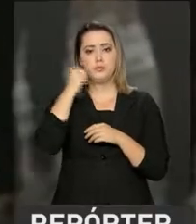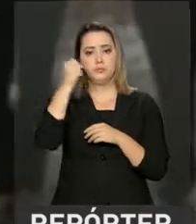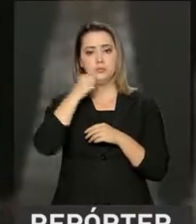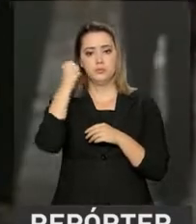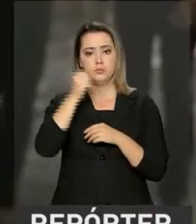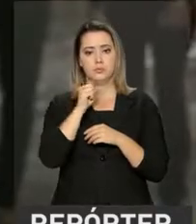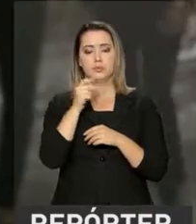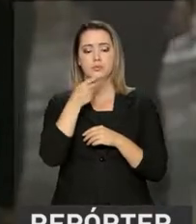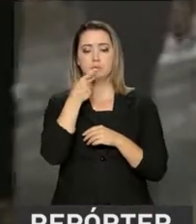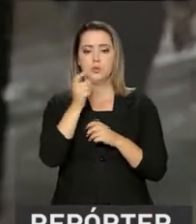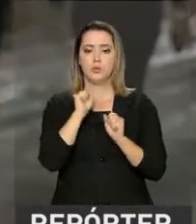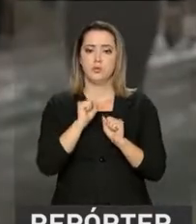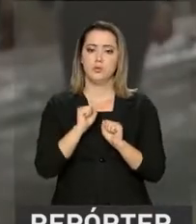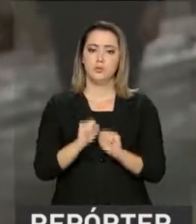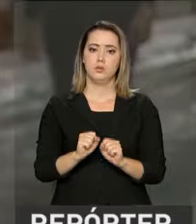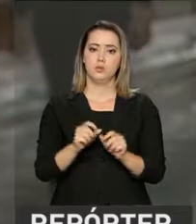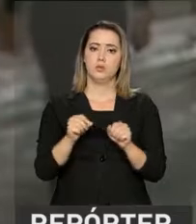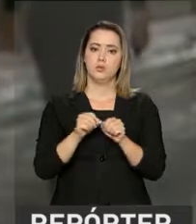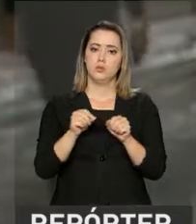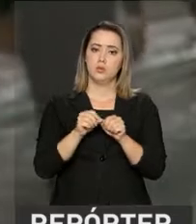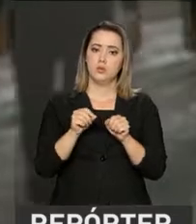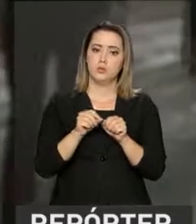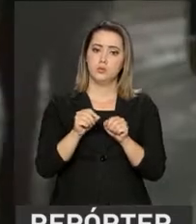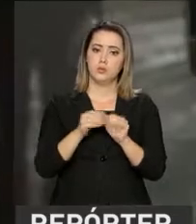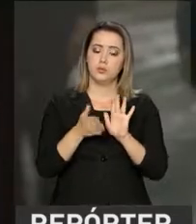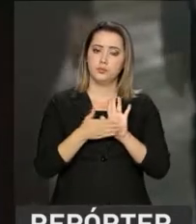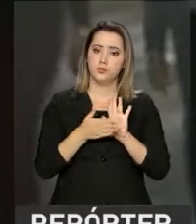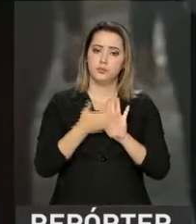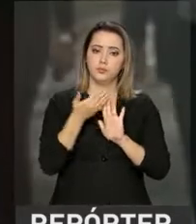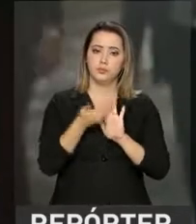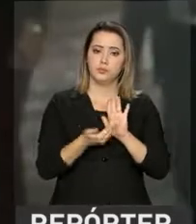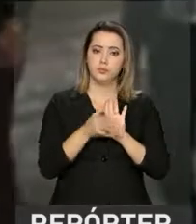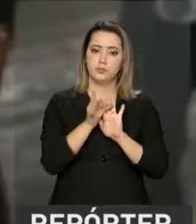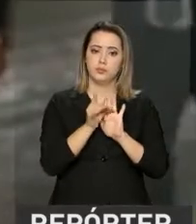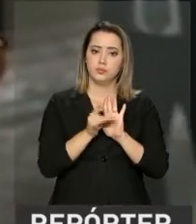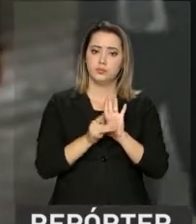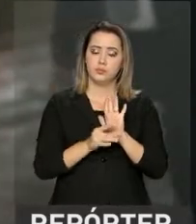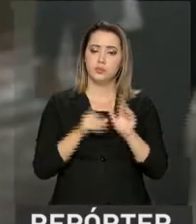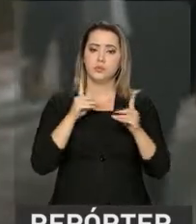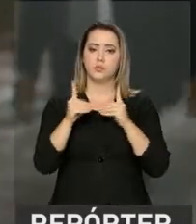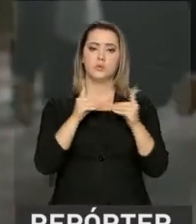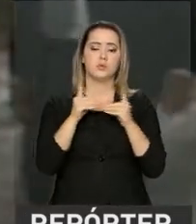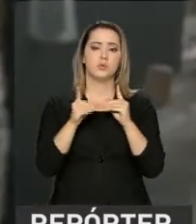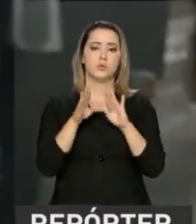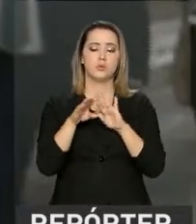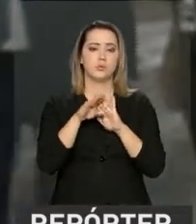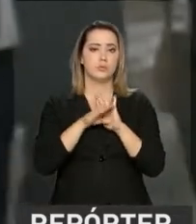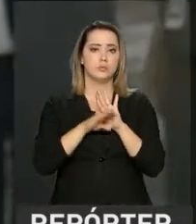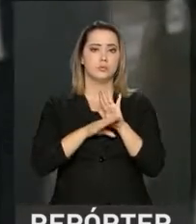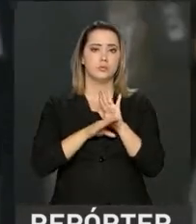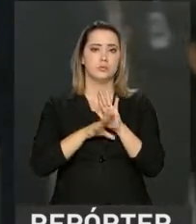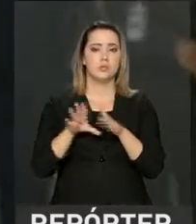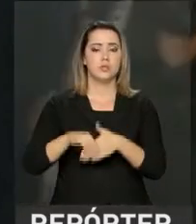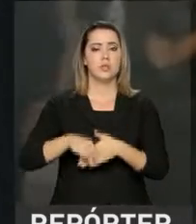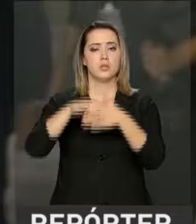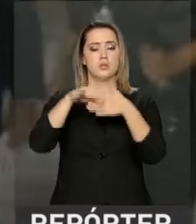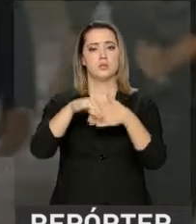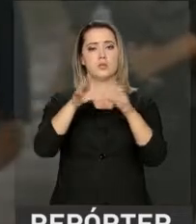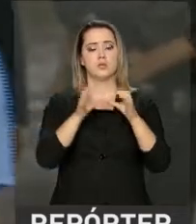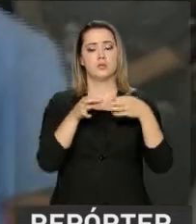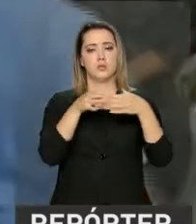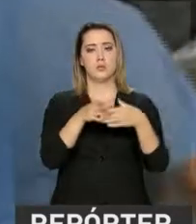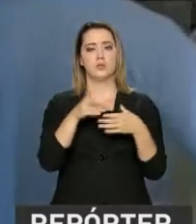senadores, eles possam fazer uma apresentação, uma discussão em relação ao projeto e os líderes dos